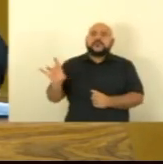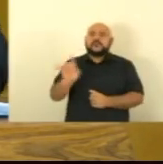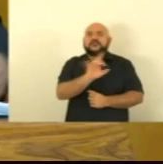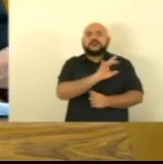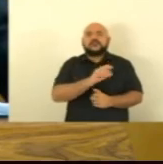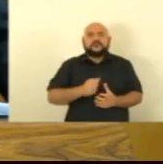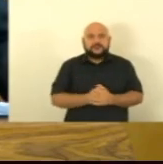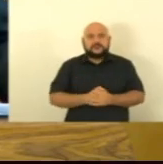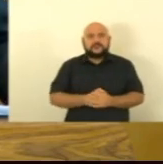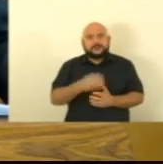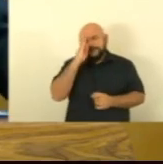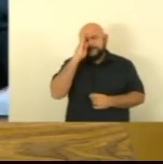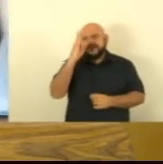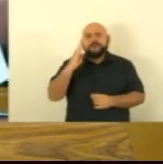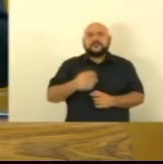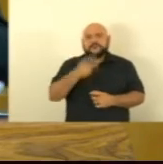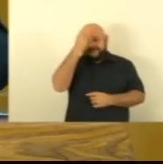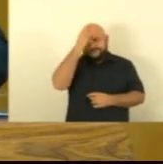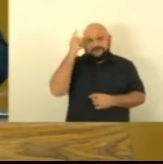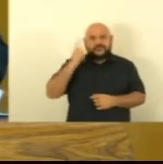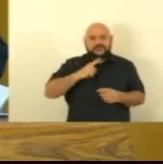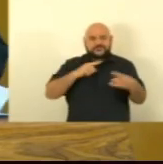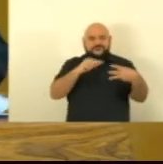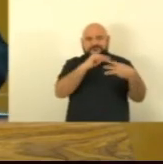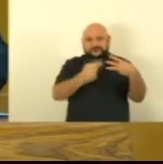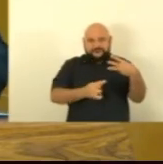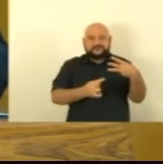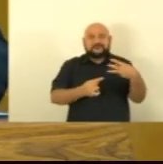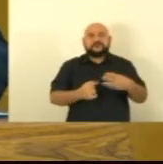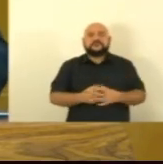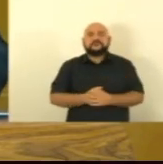As pessoas que muitas vezes